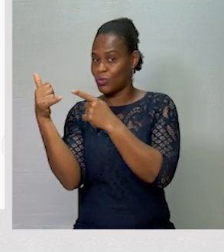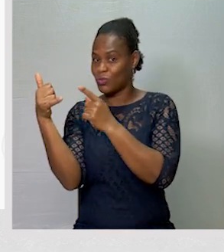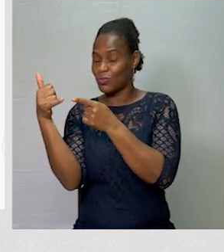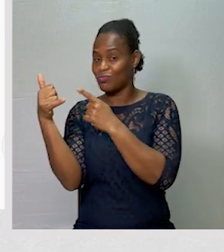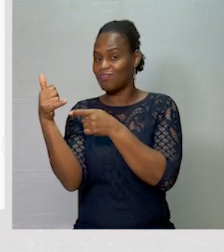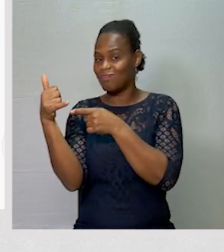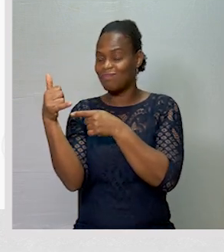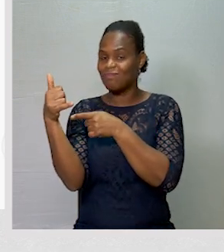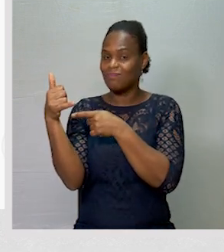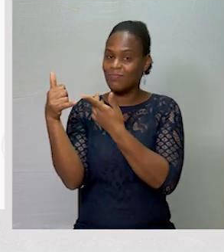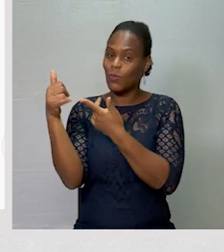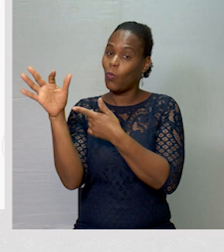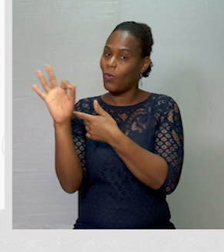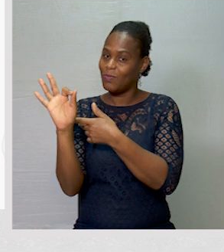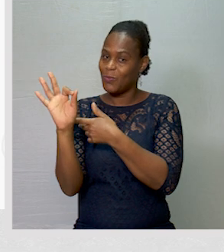2,